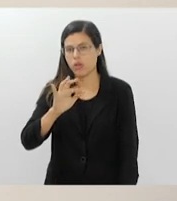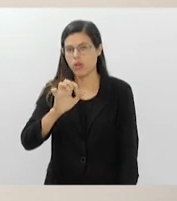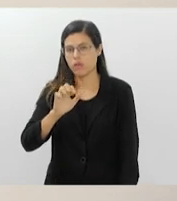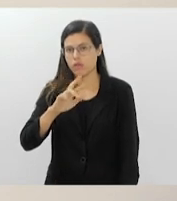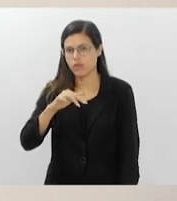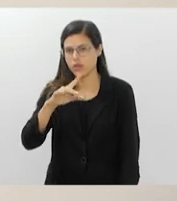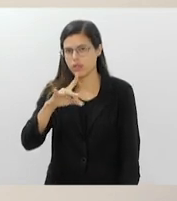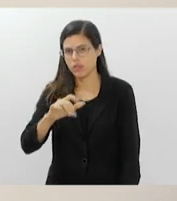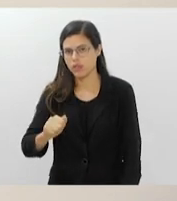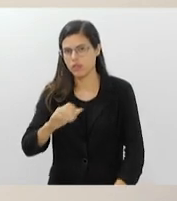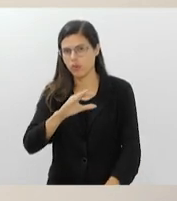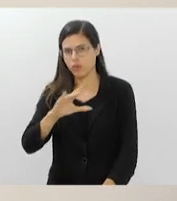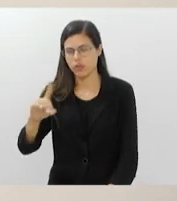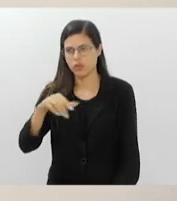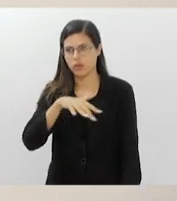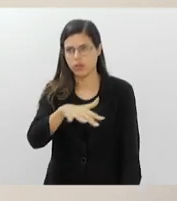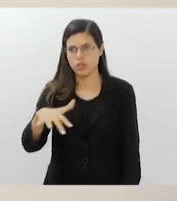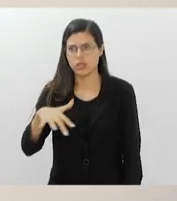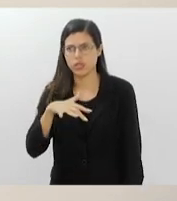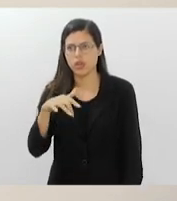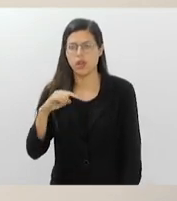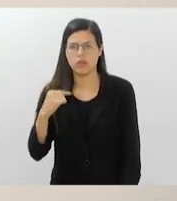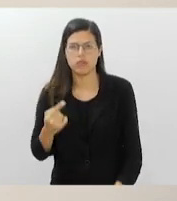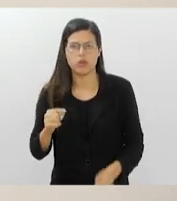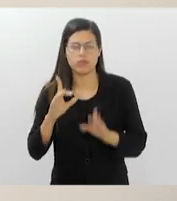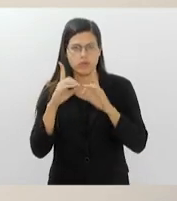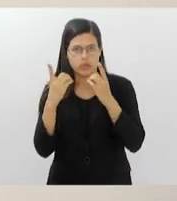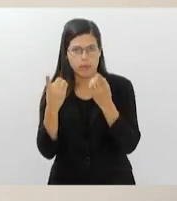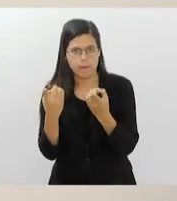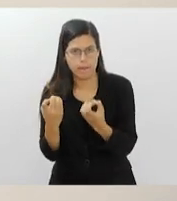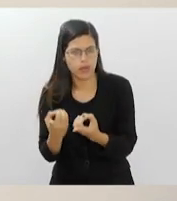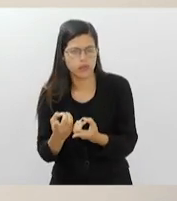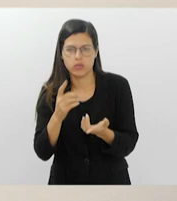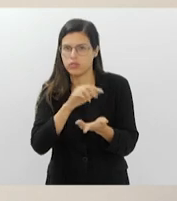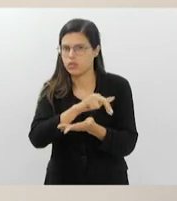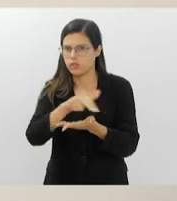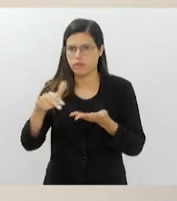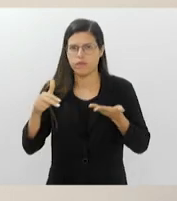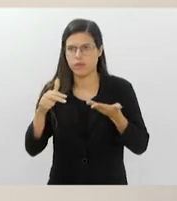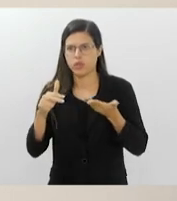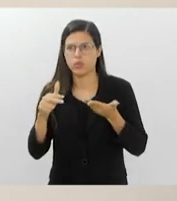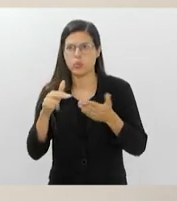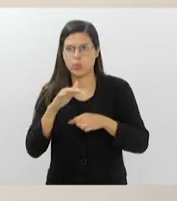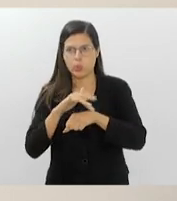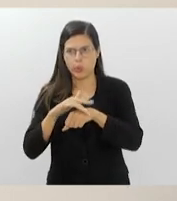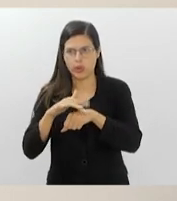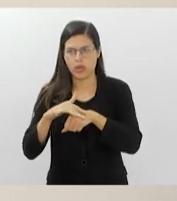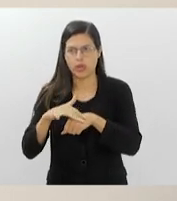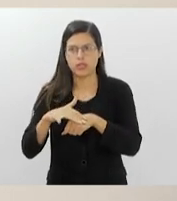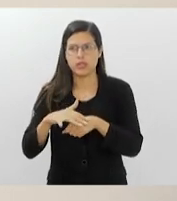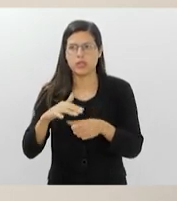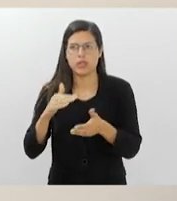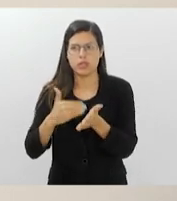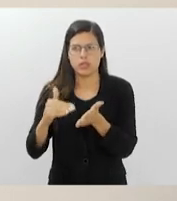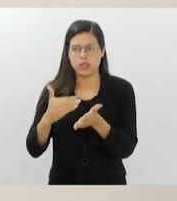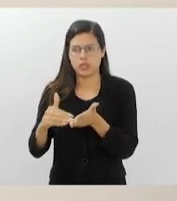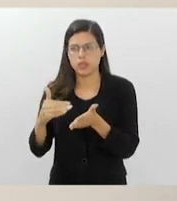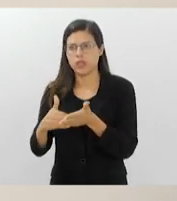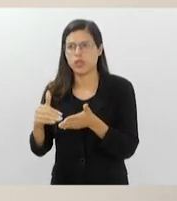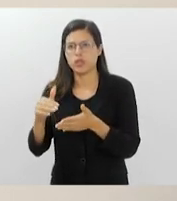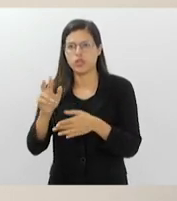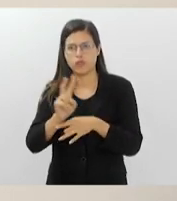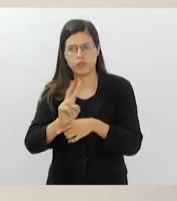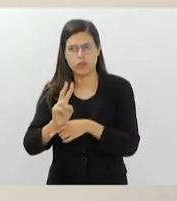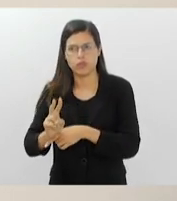geral estamos no departamento de hiiva tuberculose hepatites virais e STS na Secretaria de vigilância em saúde e ambiente do